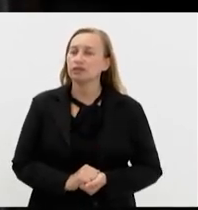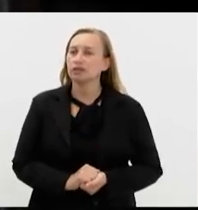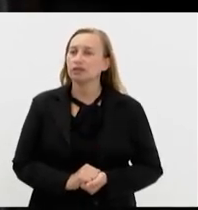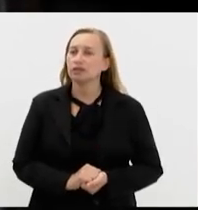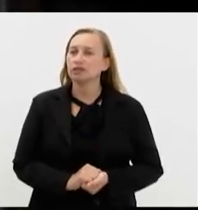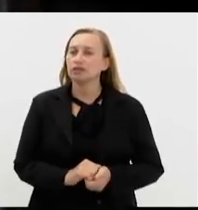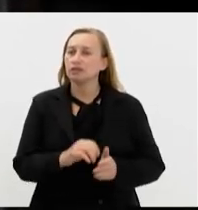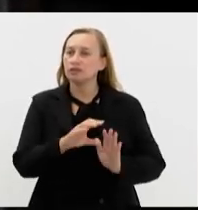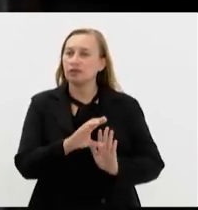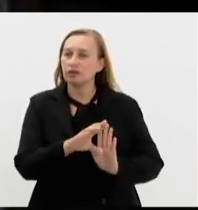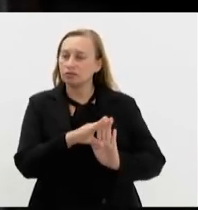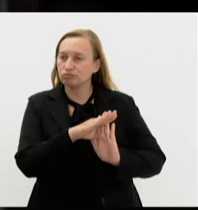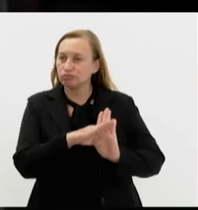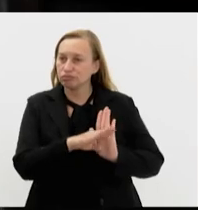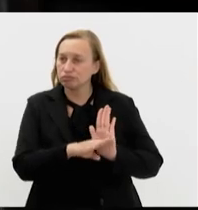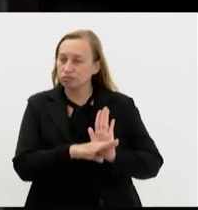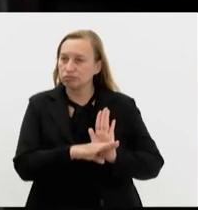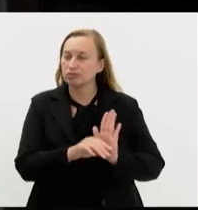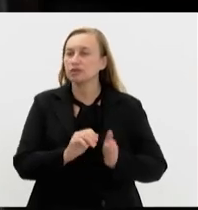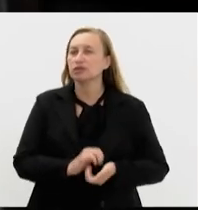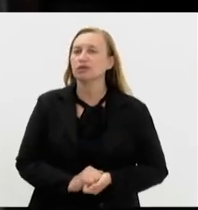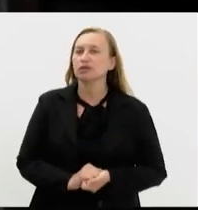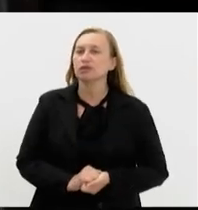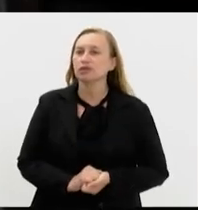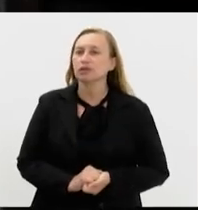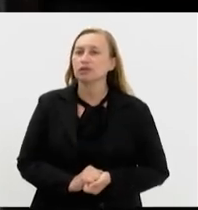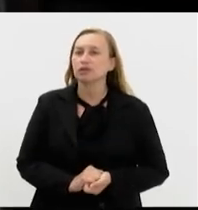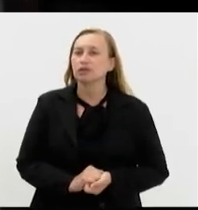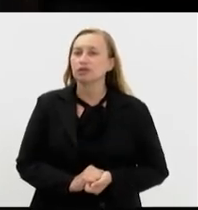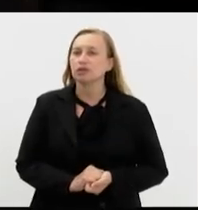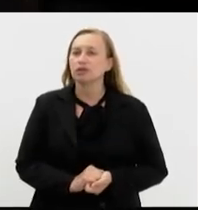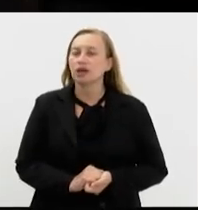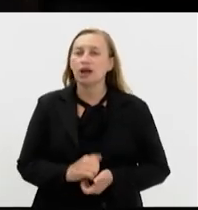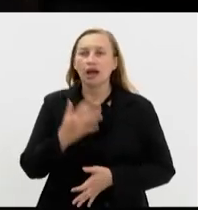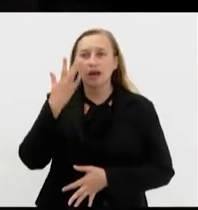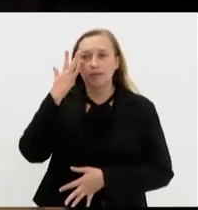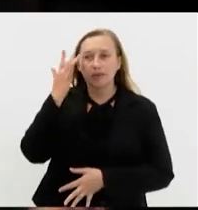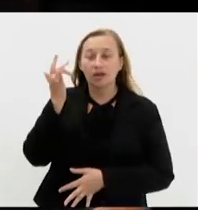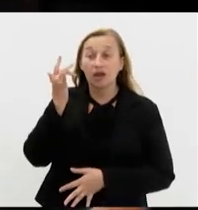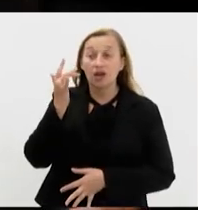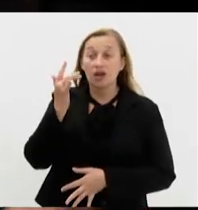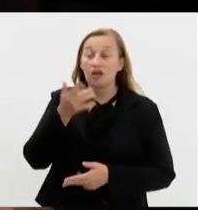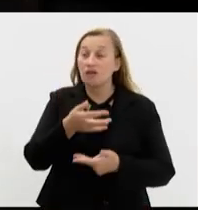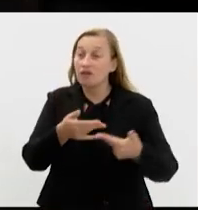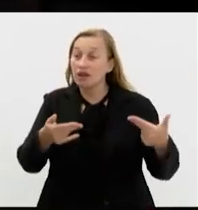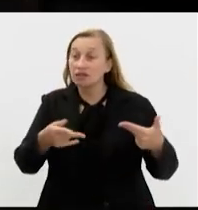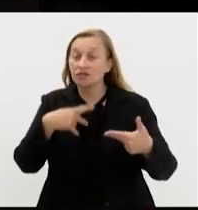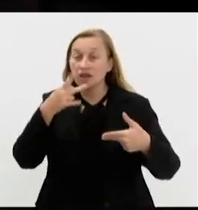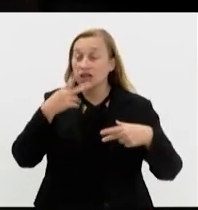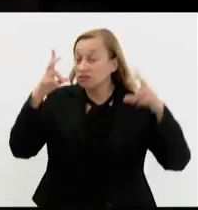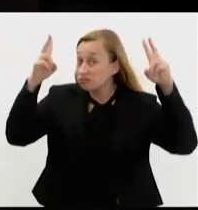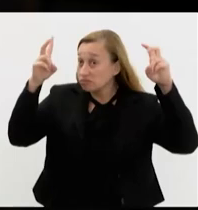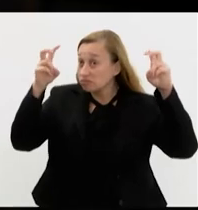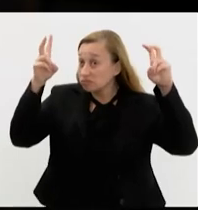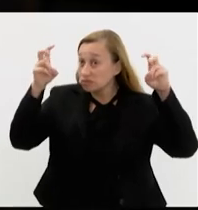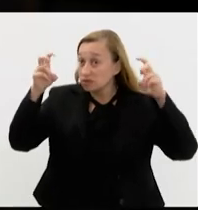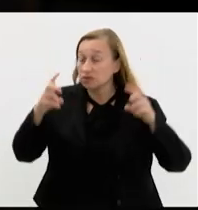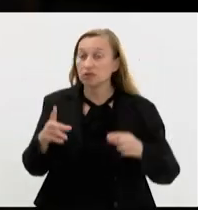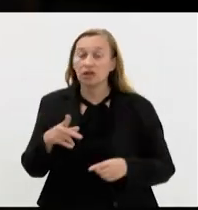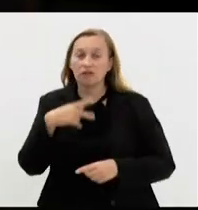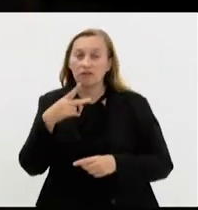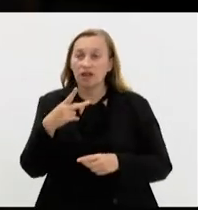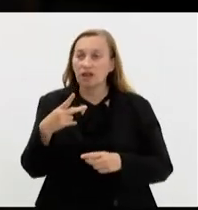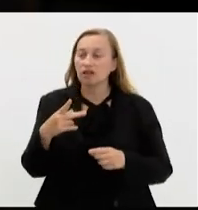vedadas que Aliás na sequência amanhã muito se falará dessa temática e aliás falando na